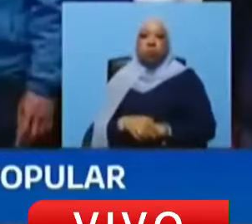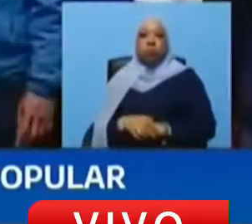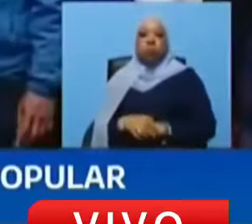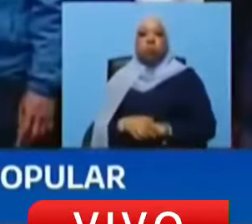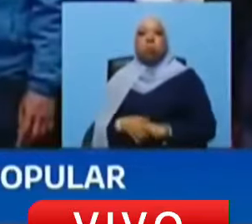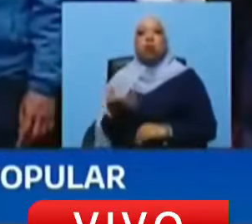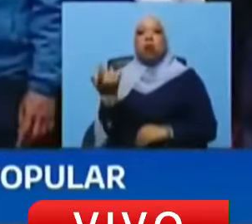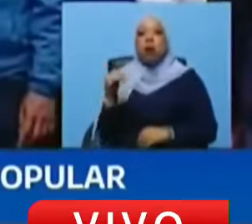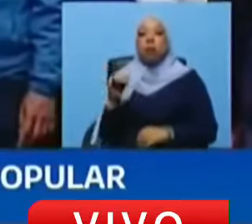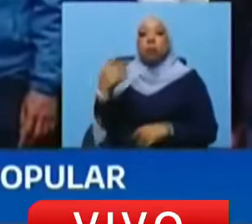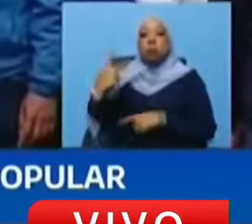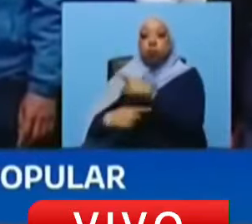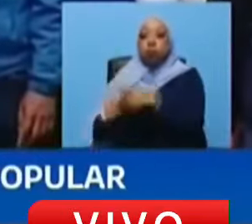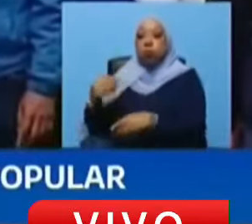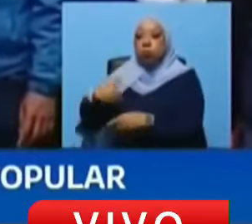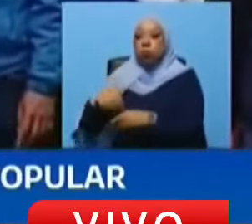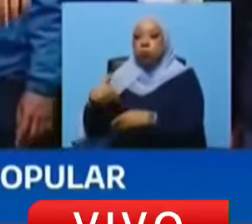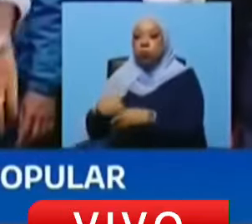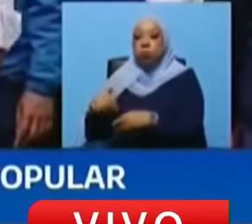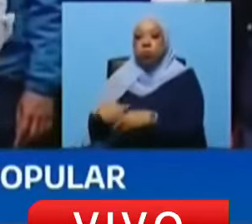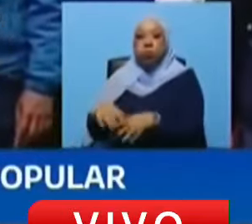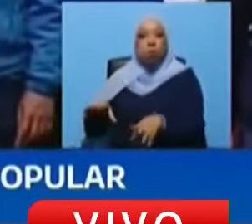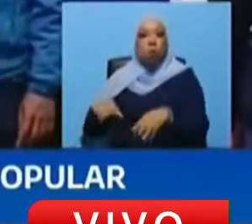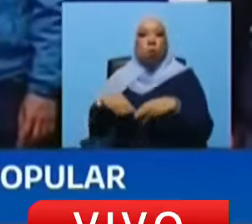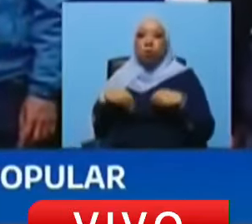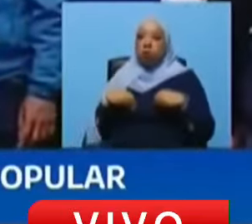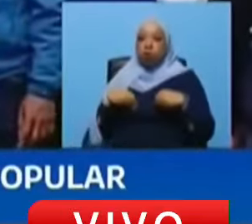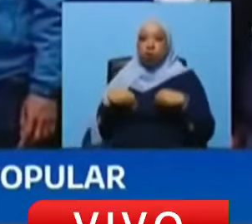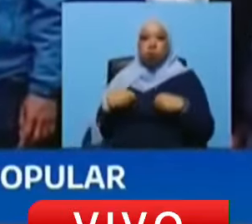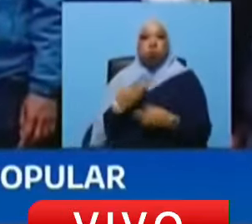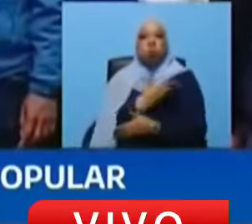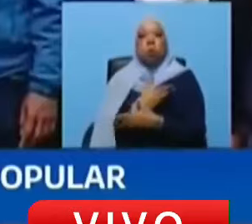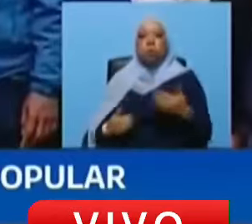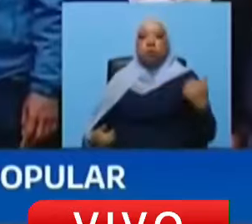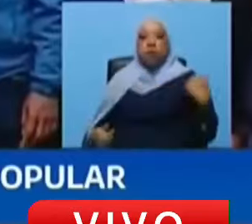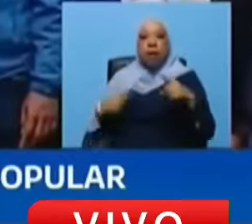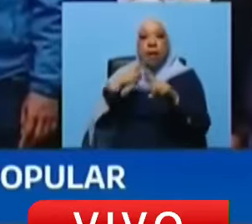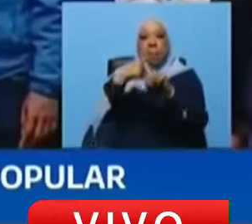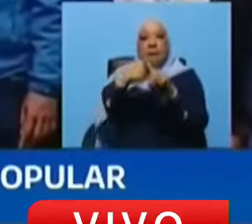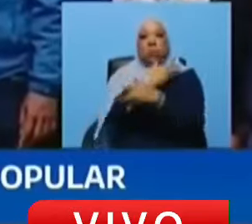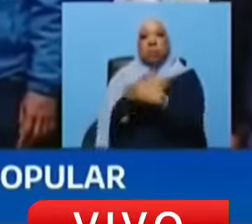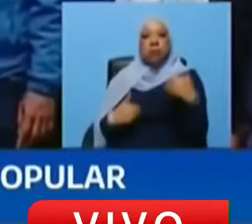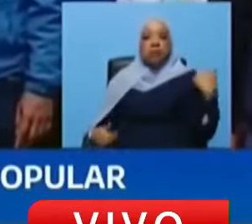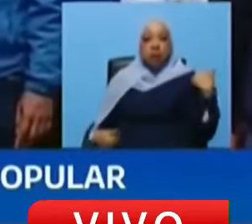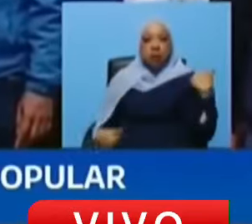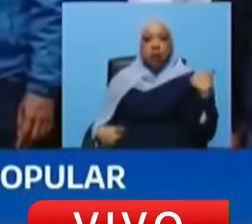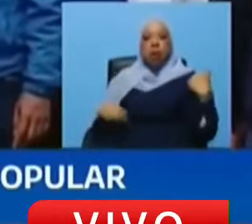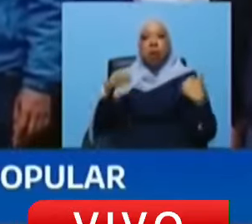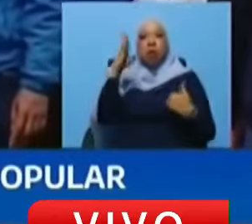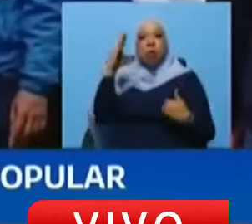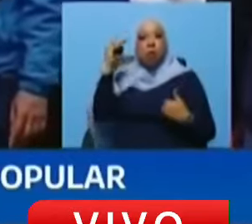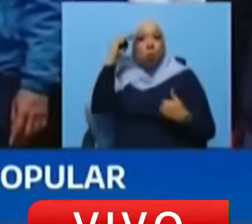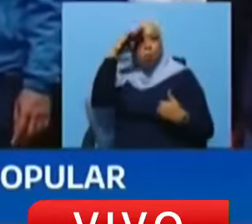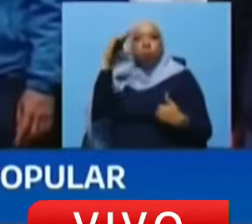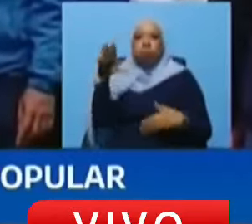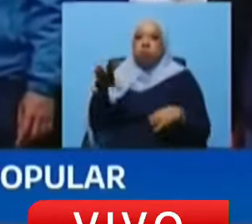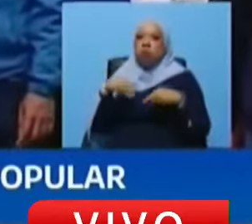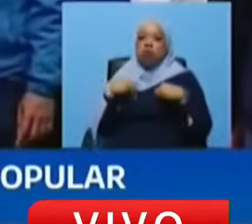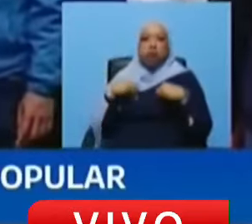ele antecipou o Natal para para o dia 15 de outubro né em 2020 em 2021 dado no auge da pandemia